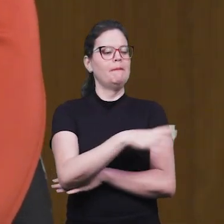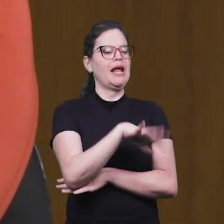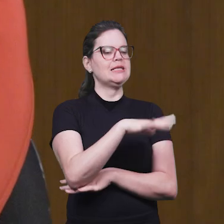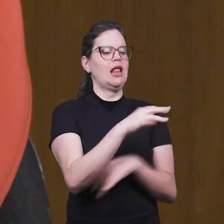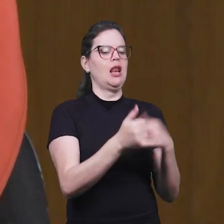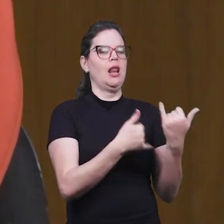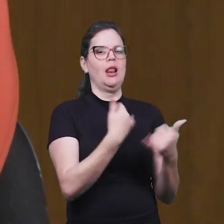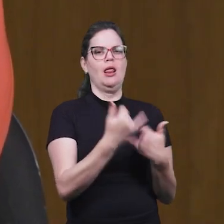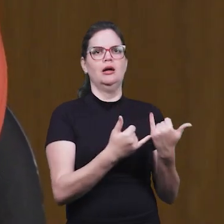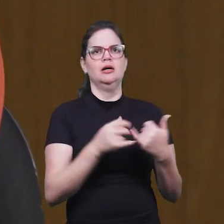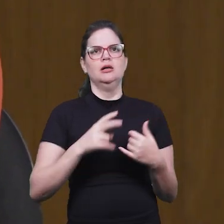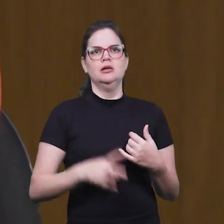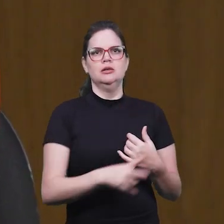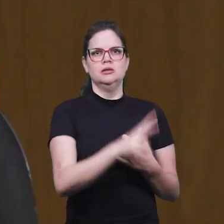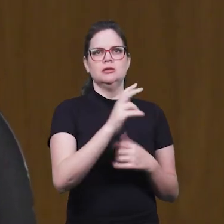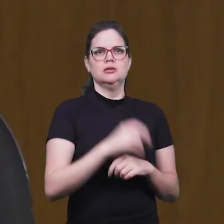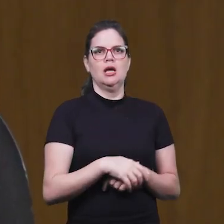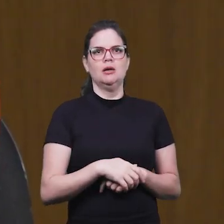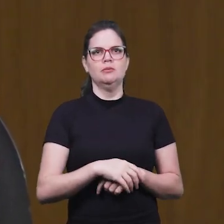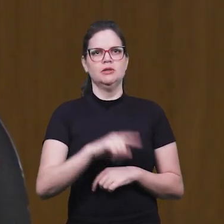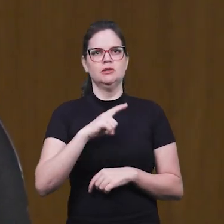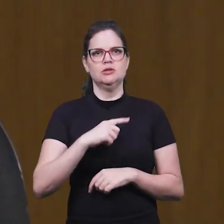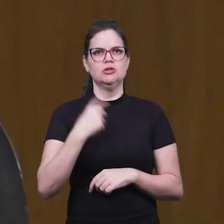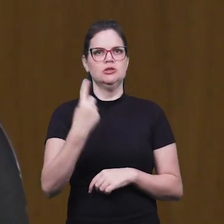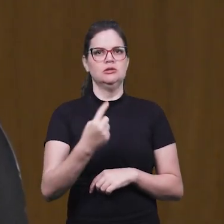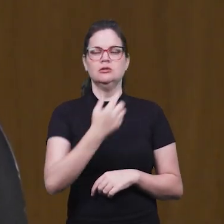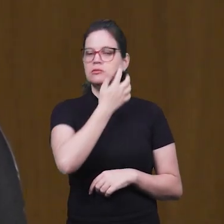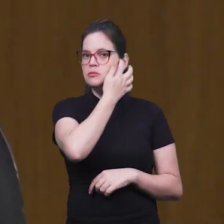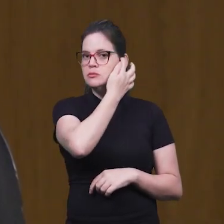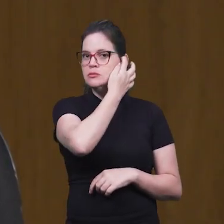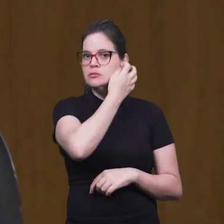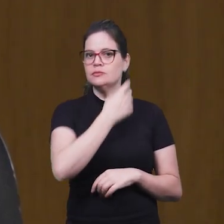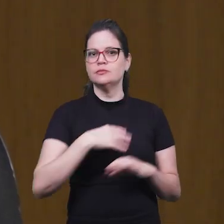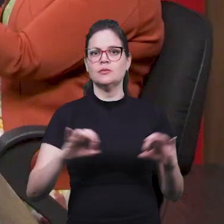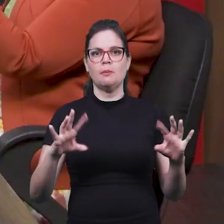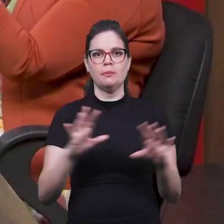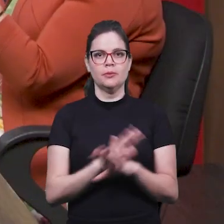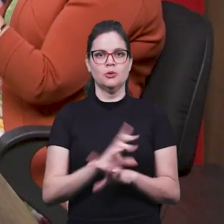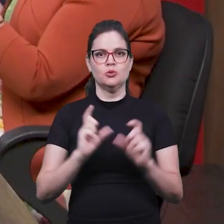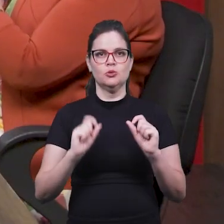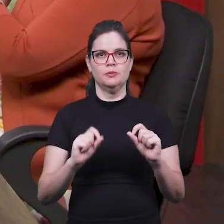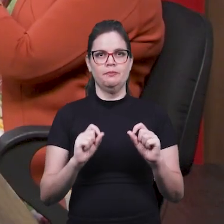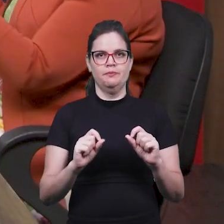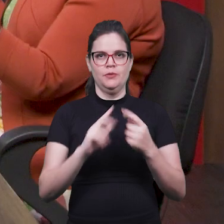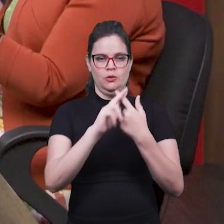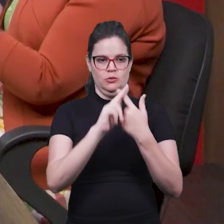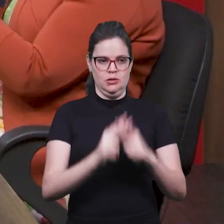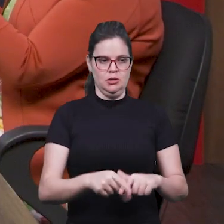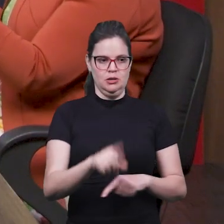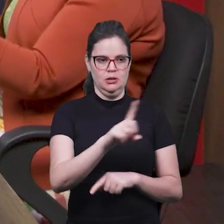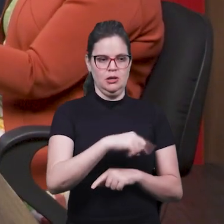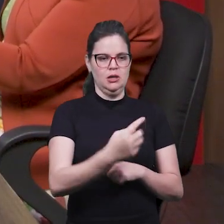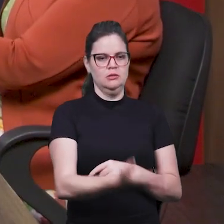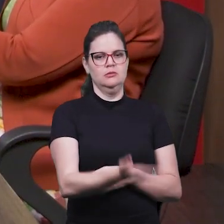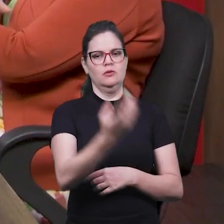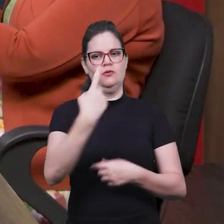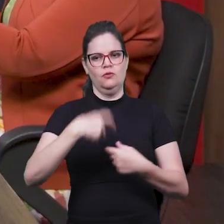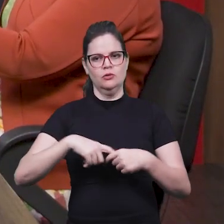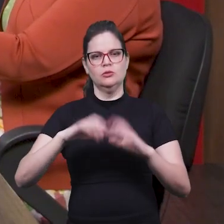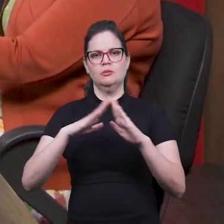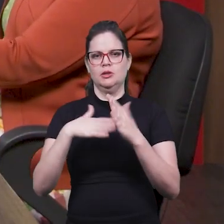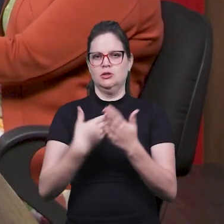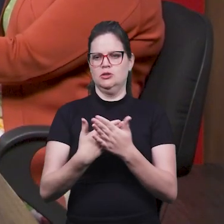crianças, 2 adultos. Aí, conclusão, acertei, eles vieram, a escola ficou